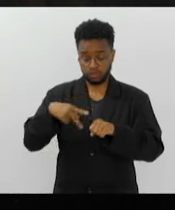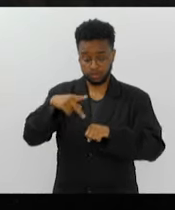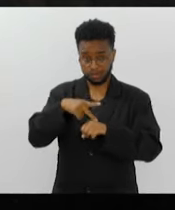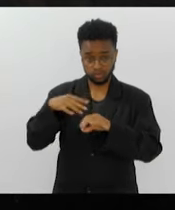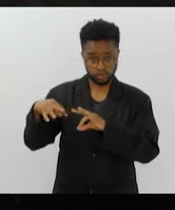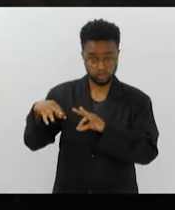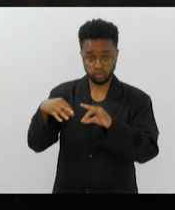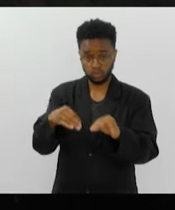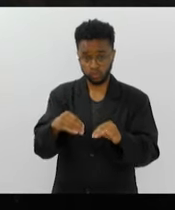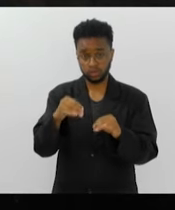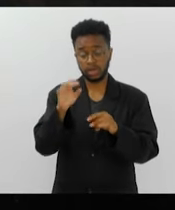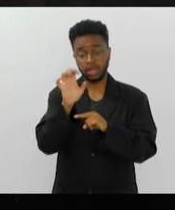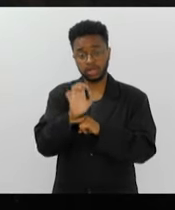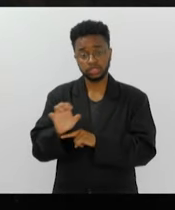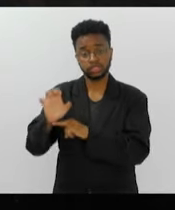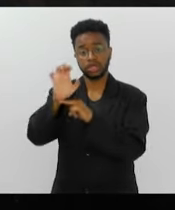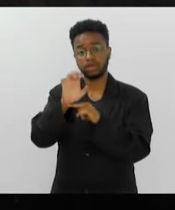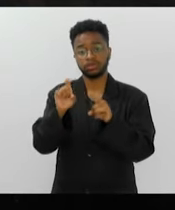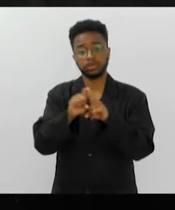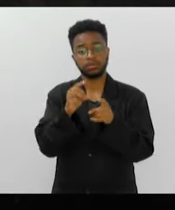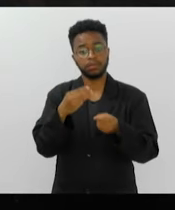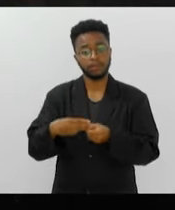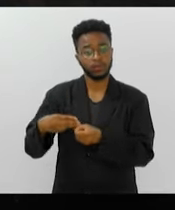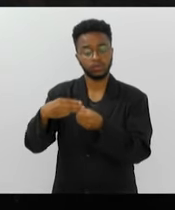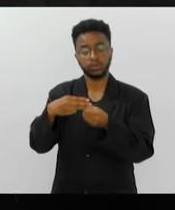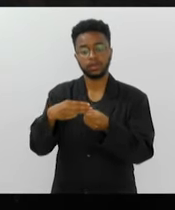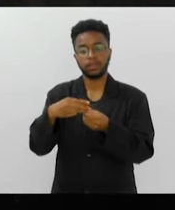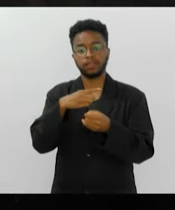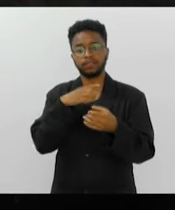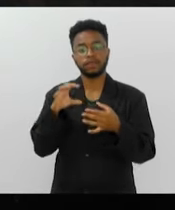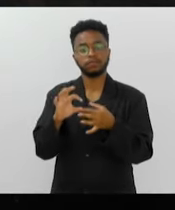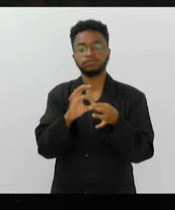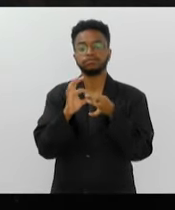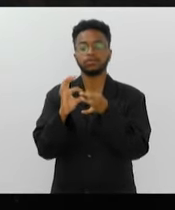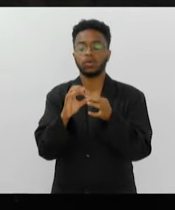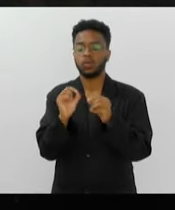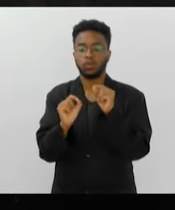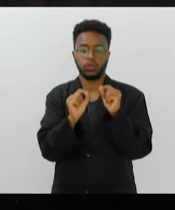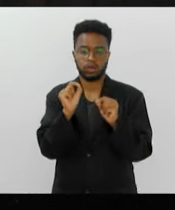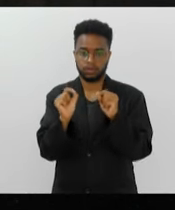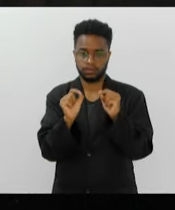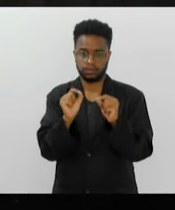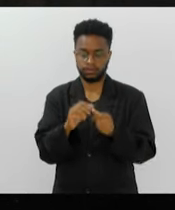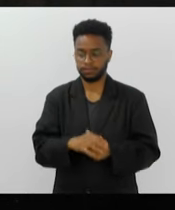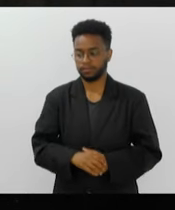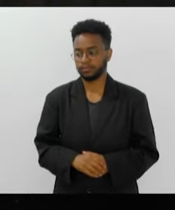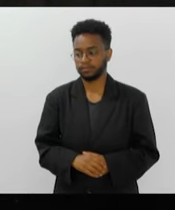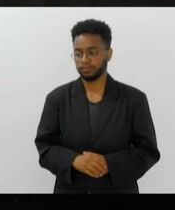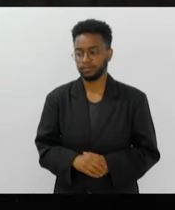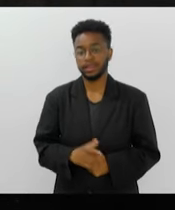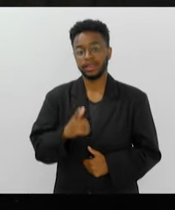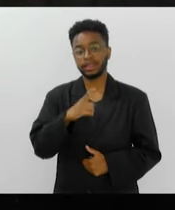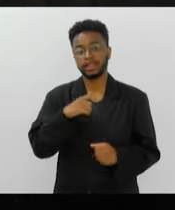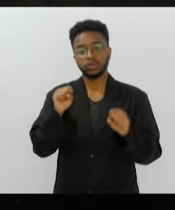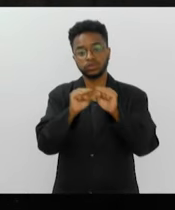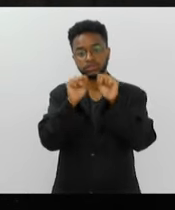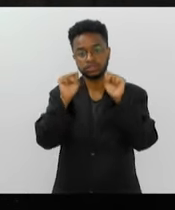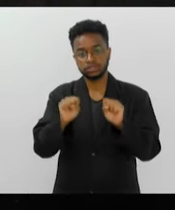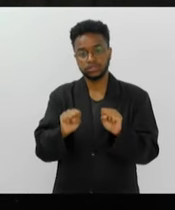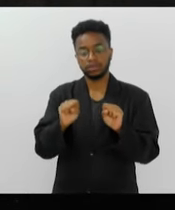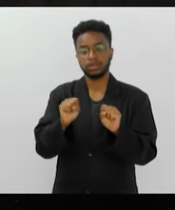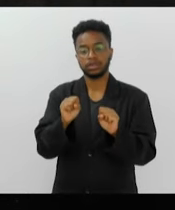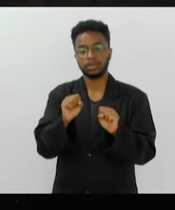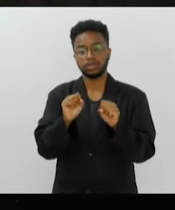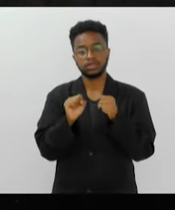estados e municípios de forma unificada né um sistema de defesa